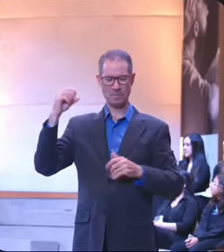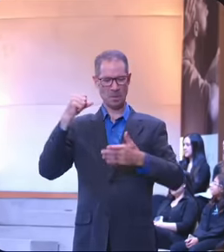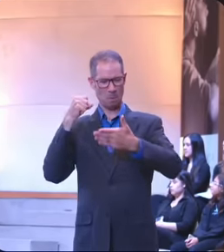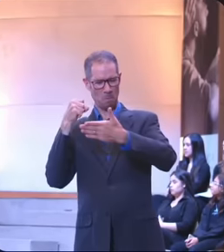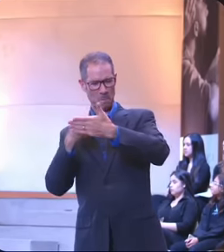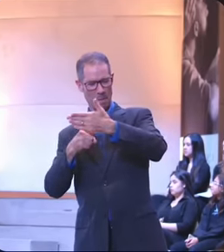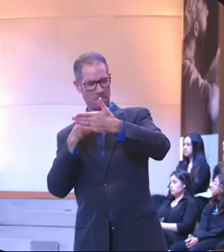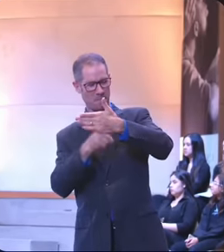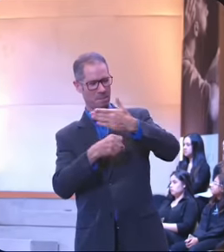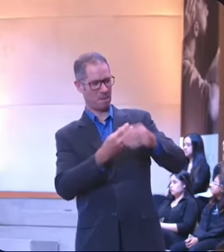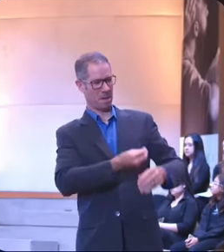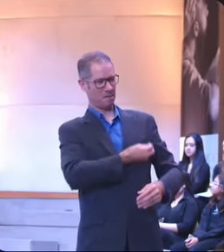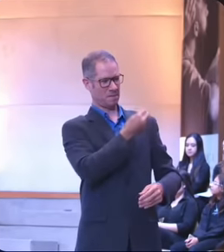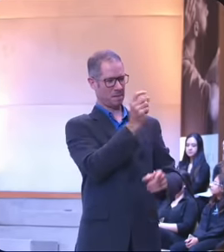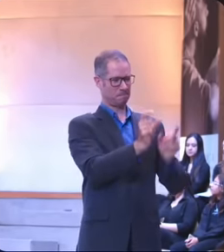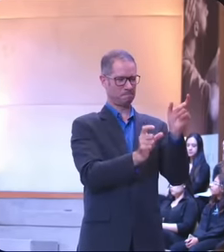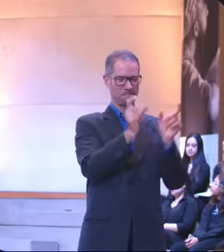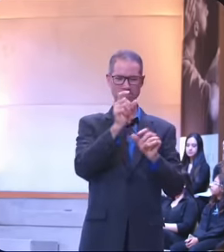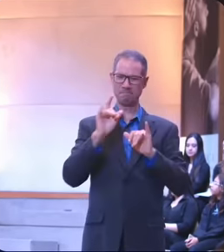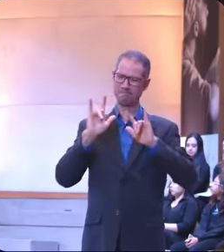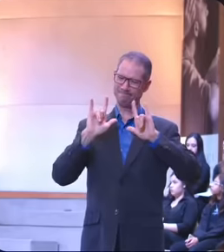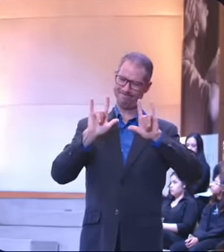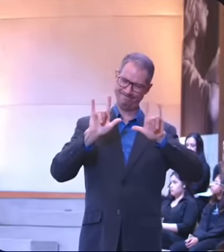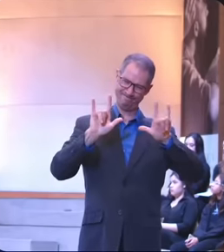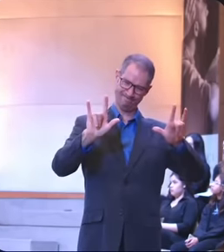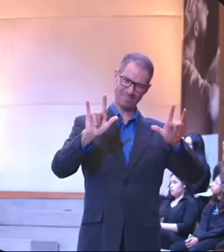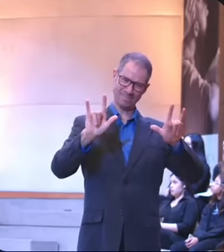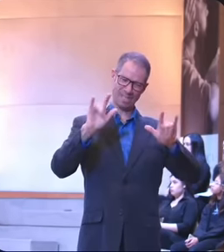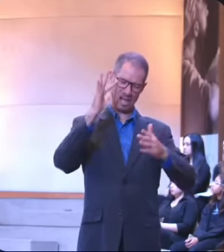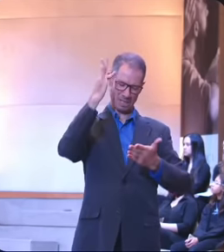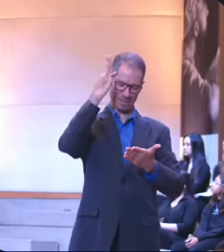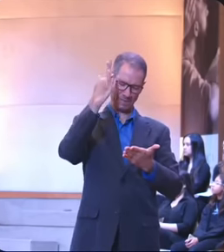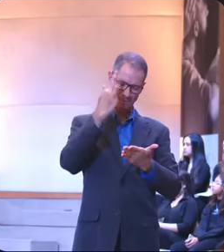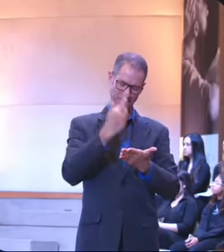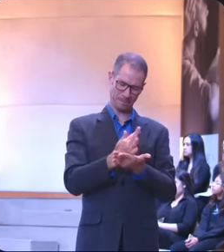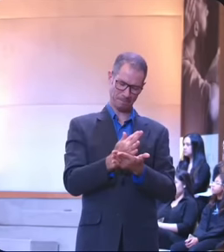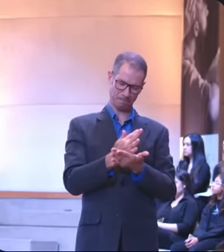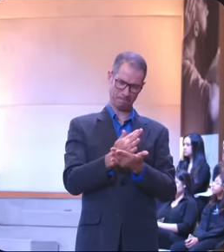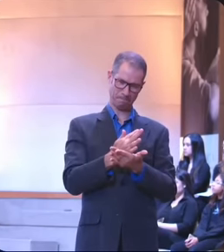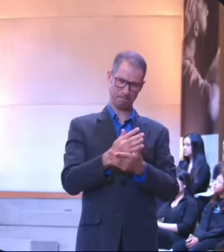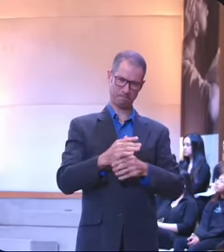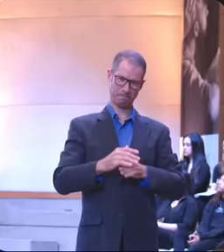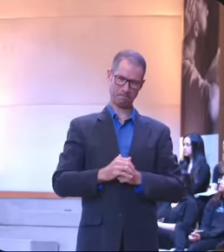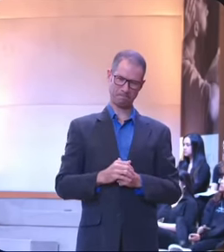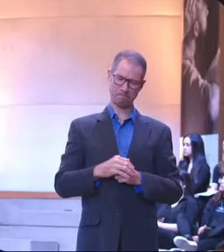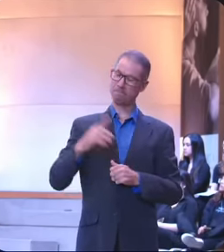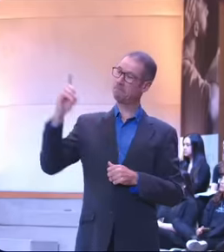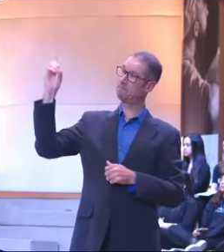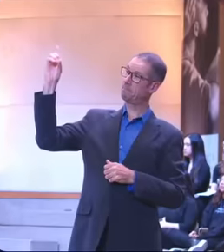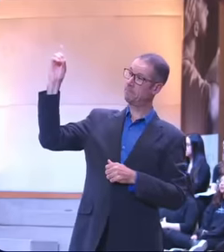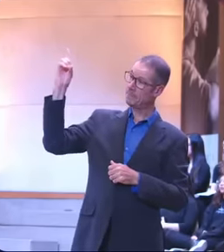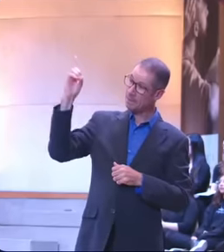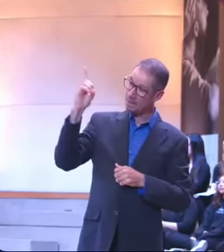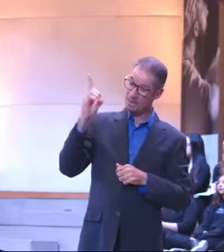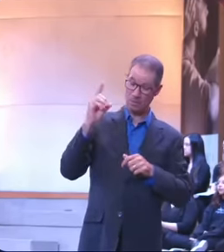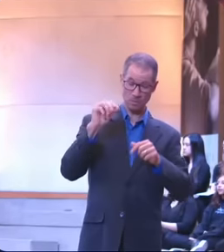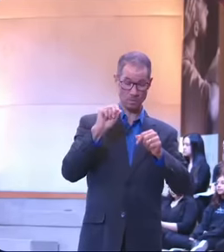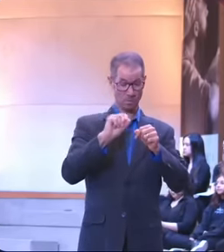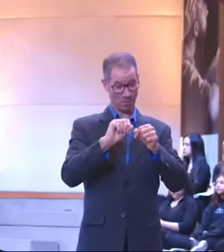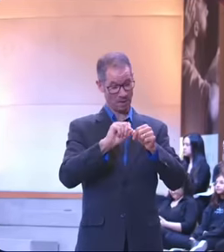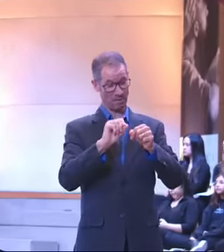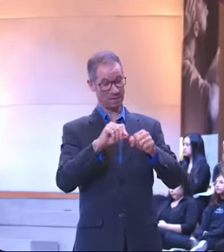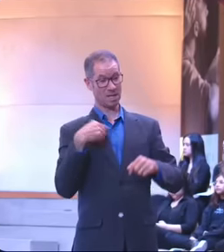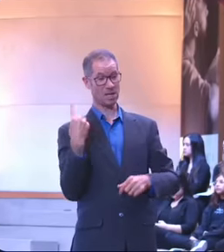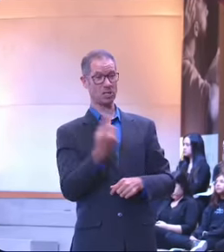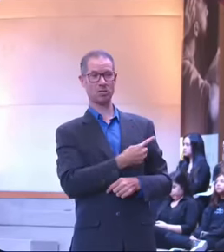lutamos pela vida das pessoas com amor e com fé, e Deus vai fazer aquilo